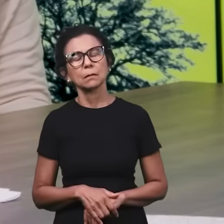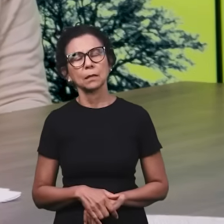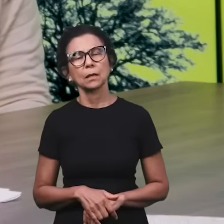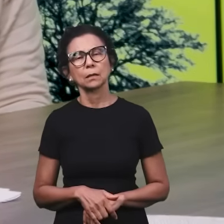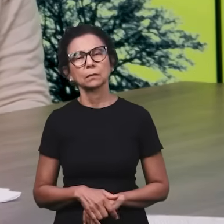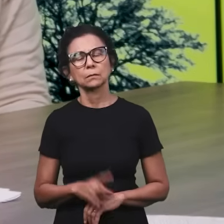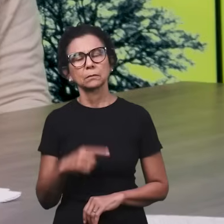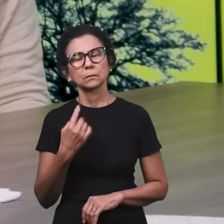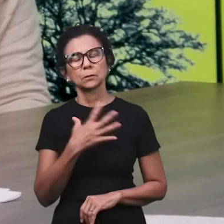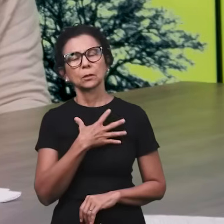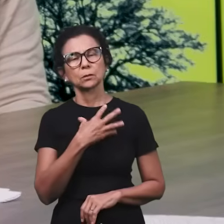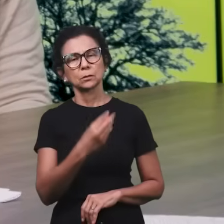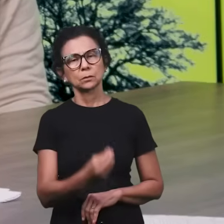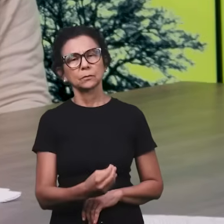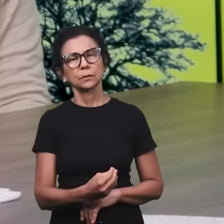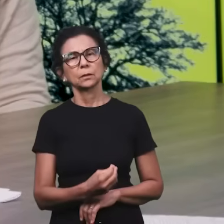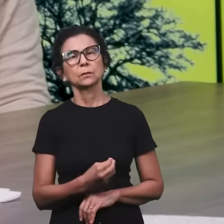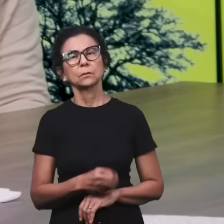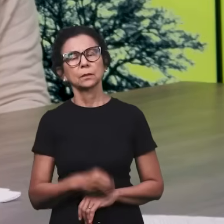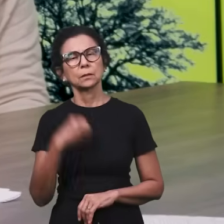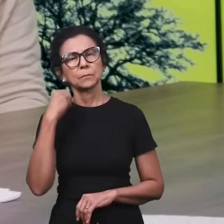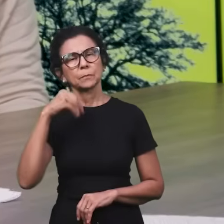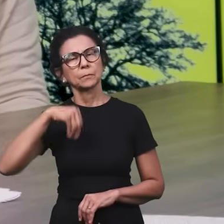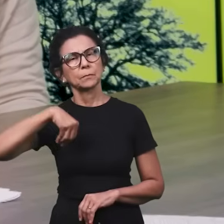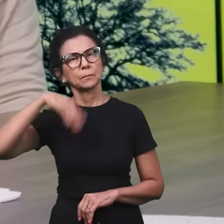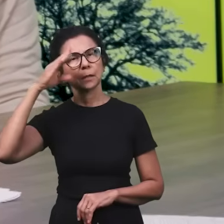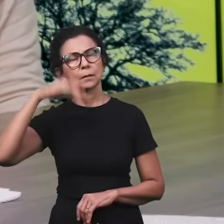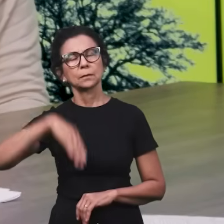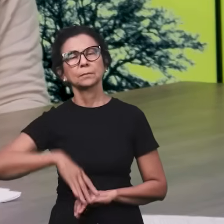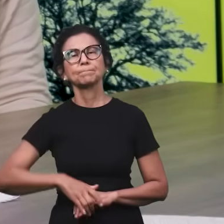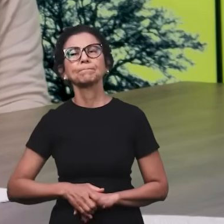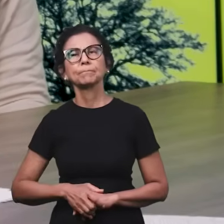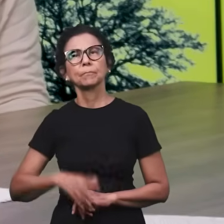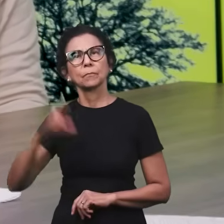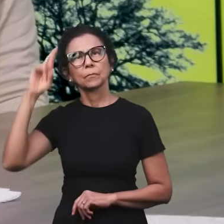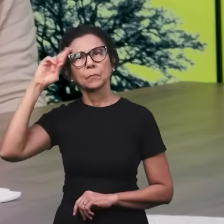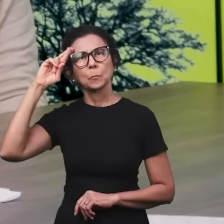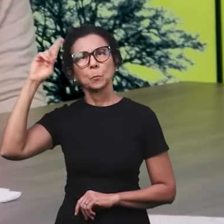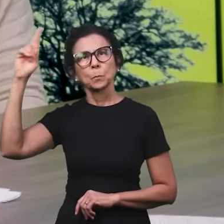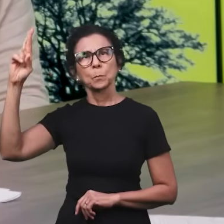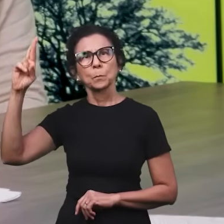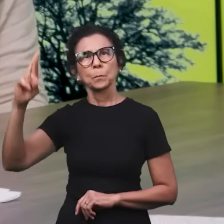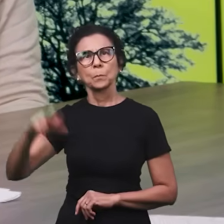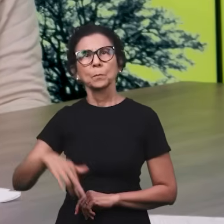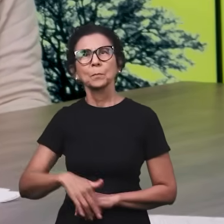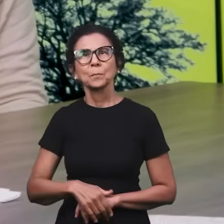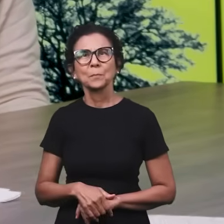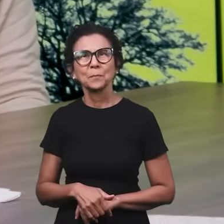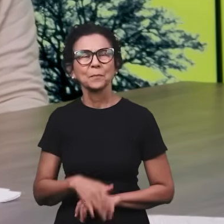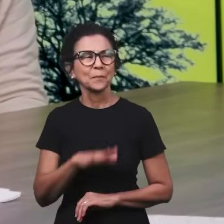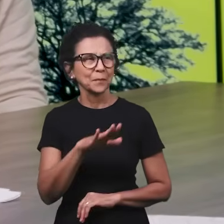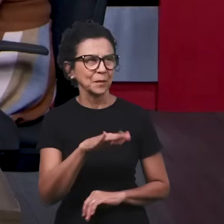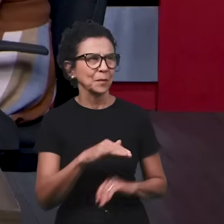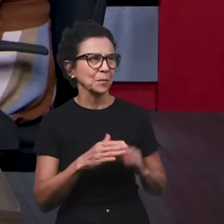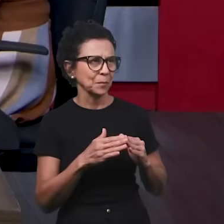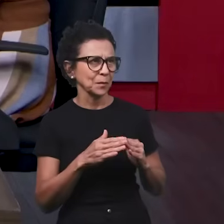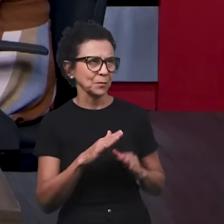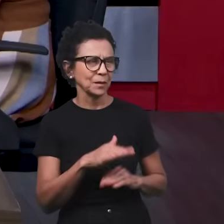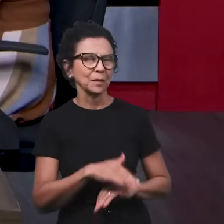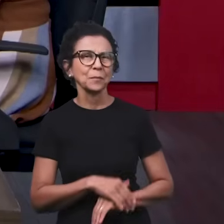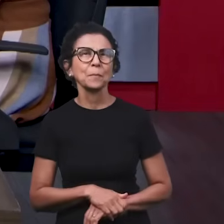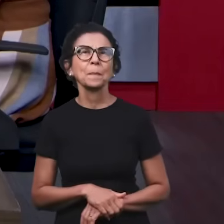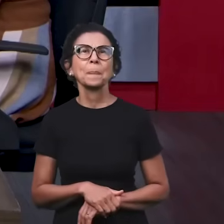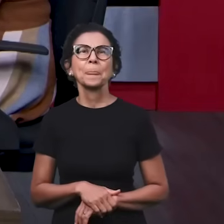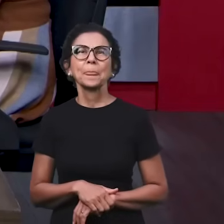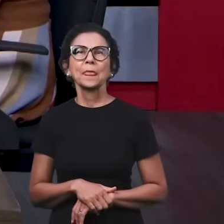certeza que isso trará uma diferença, vai levá-los a uma experiência também maior com o Senhor. E eles